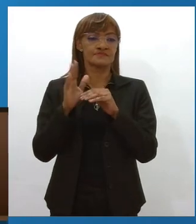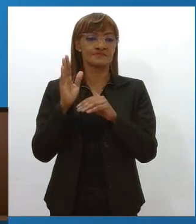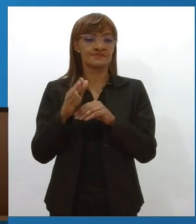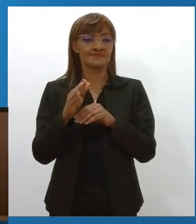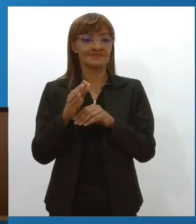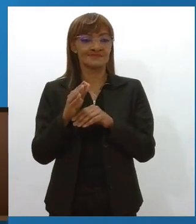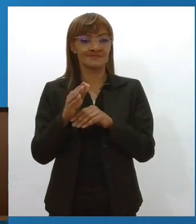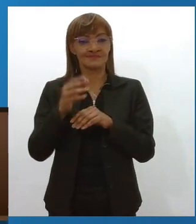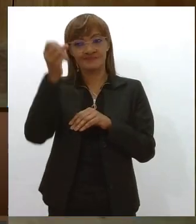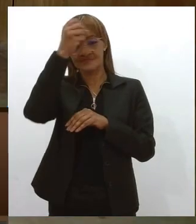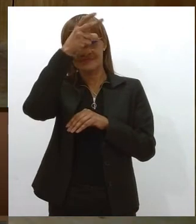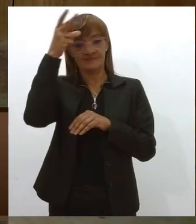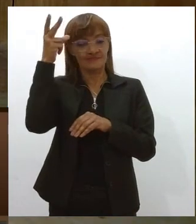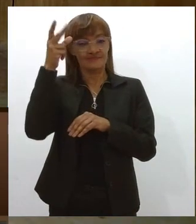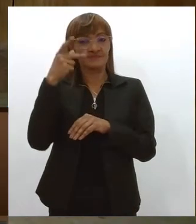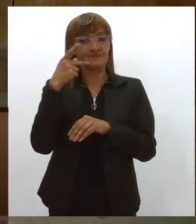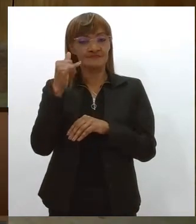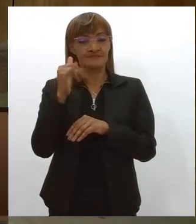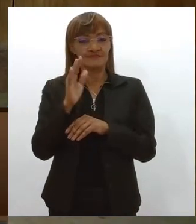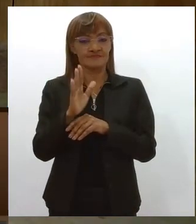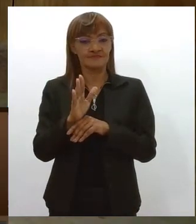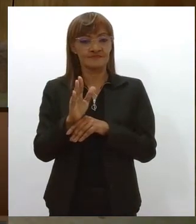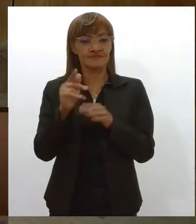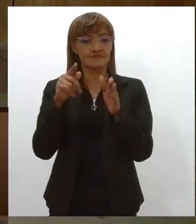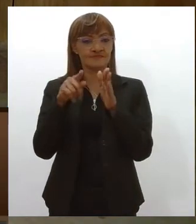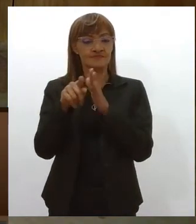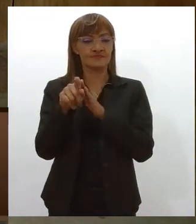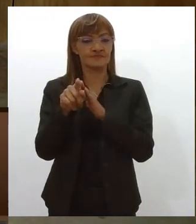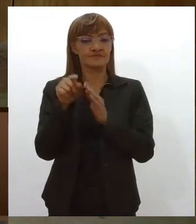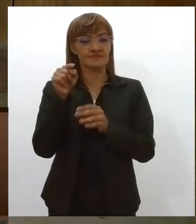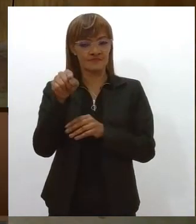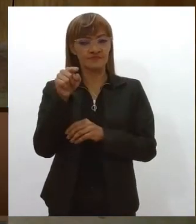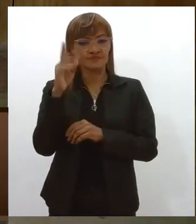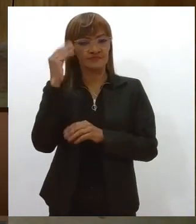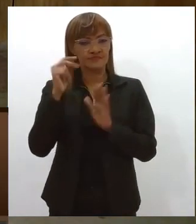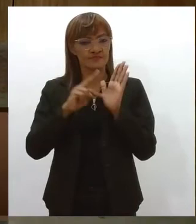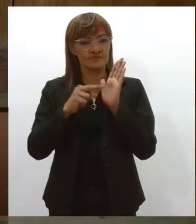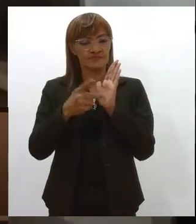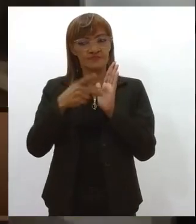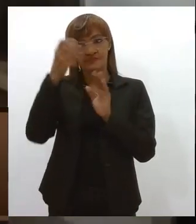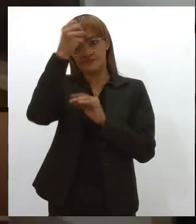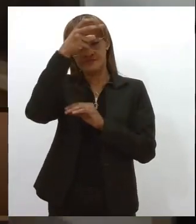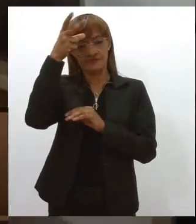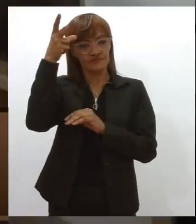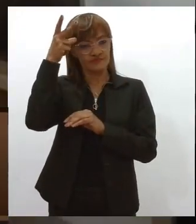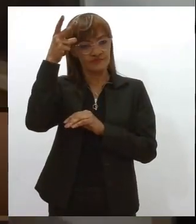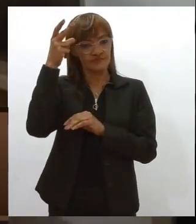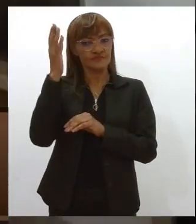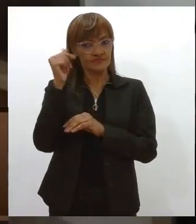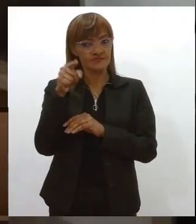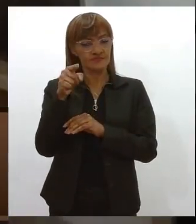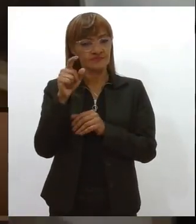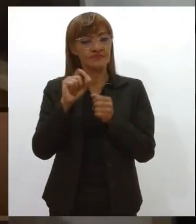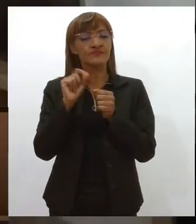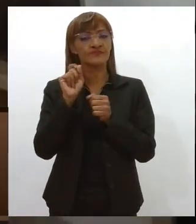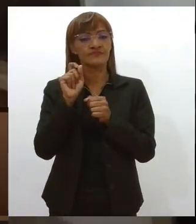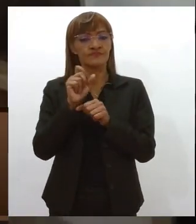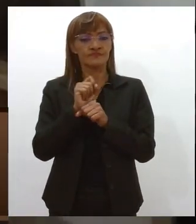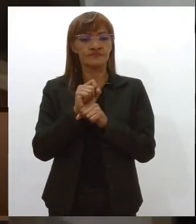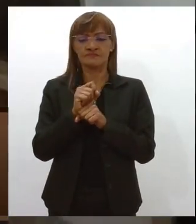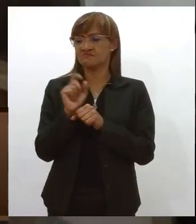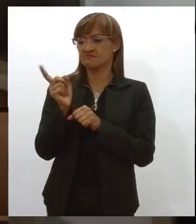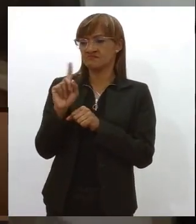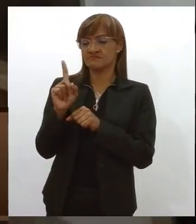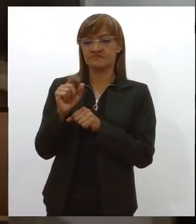disse a ele, você sabe o que significa ser um prefeito? Você sabe o que um prefeito faz? Ele disse não. Aí eu